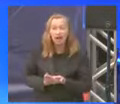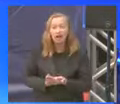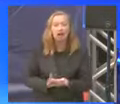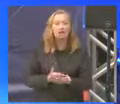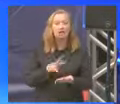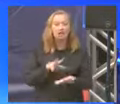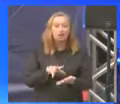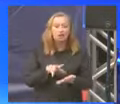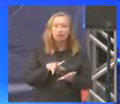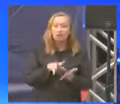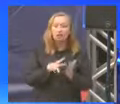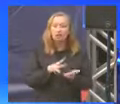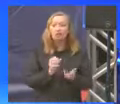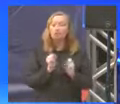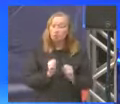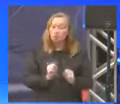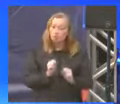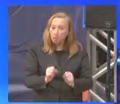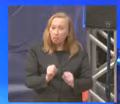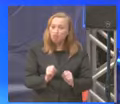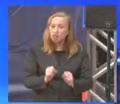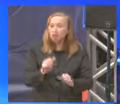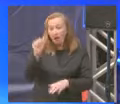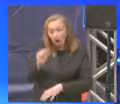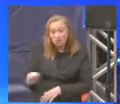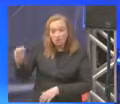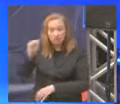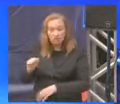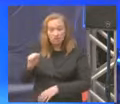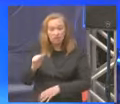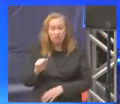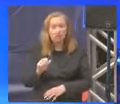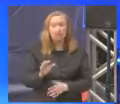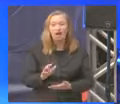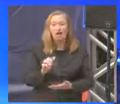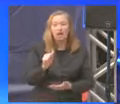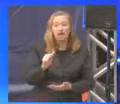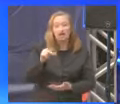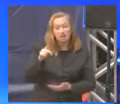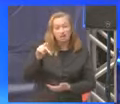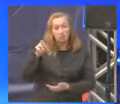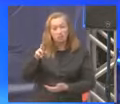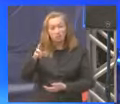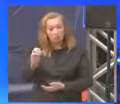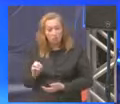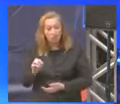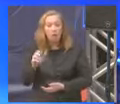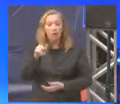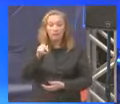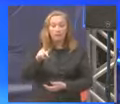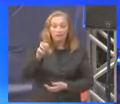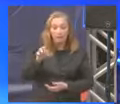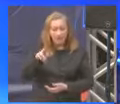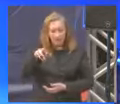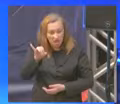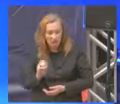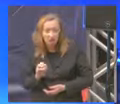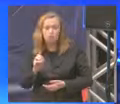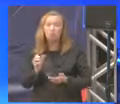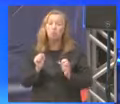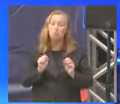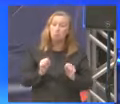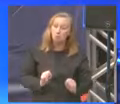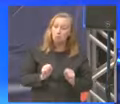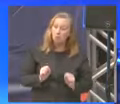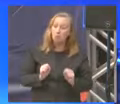entidades certificadoras, que podem ser as associações da área, a SESPRO, a TI Rio, podem ser entidades, eu estou